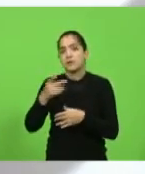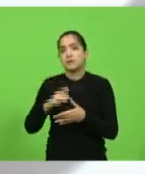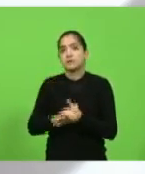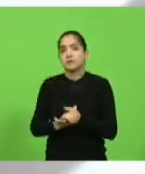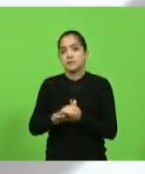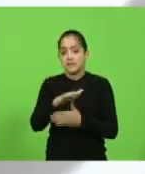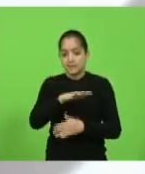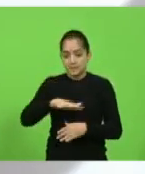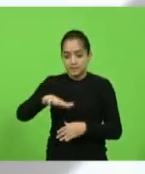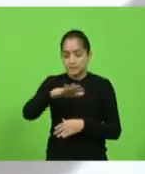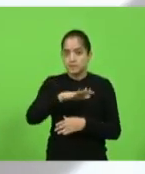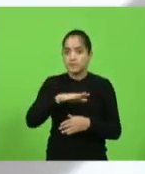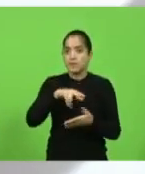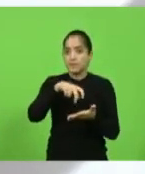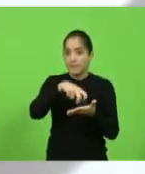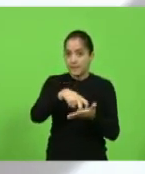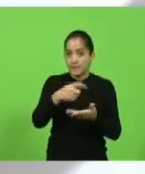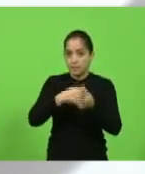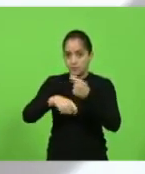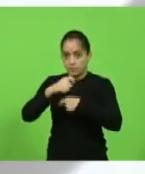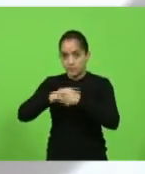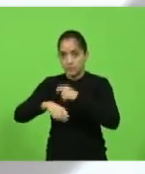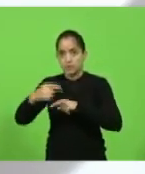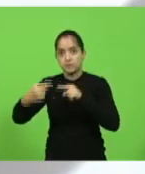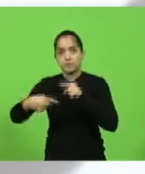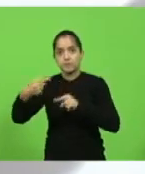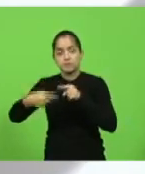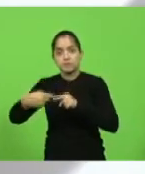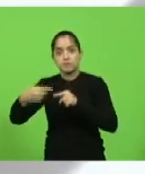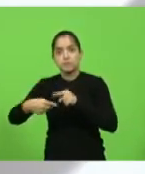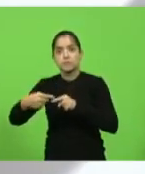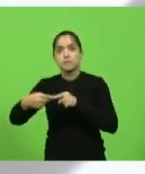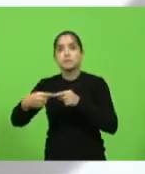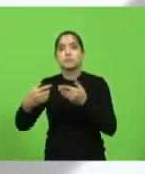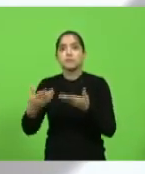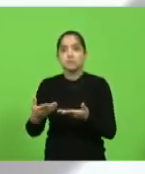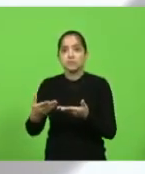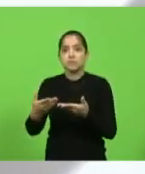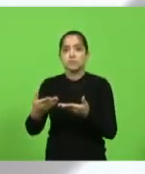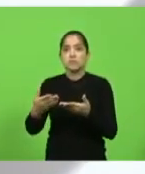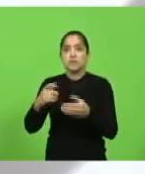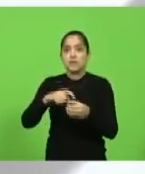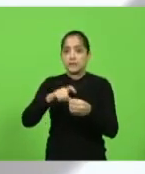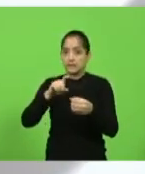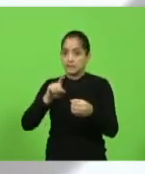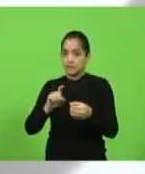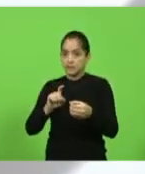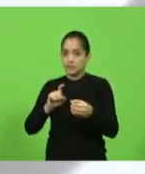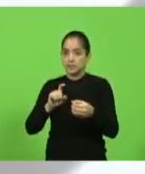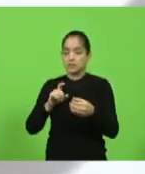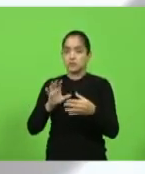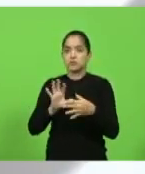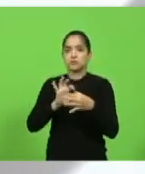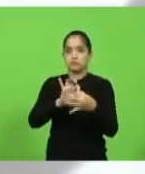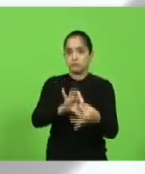as esferas penal, administrativa e políticas caminham sabidamente de forma independente.